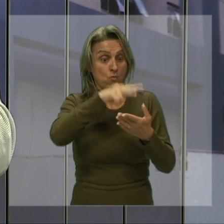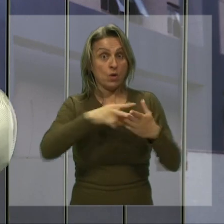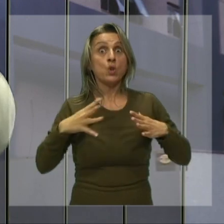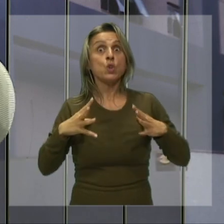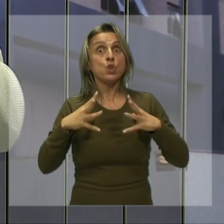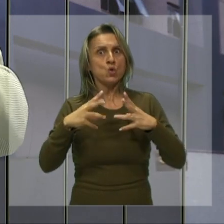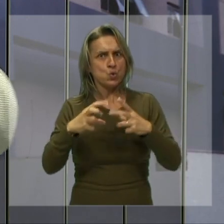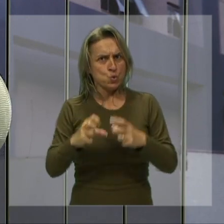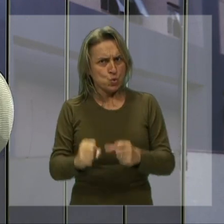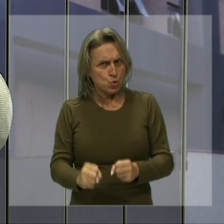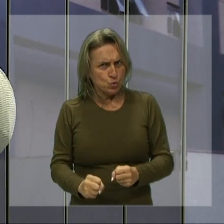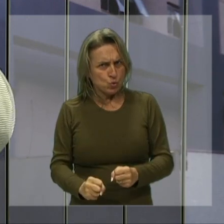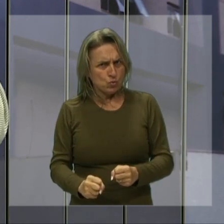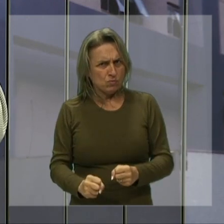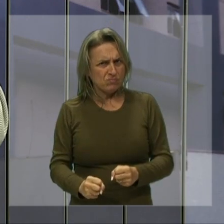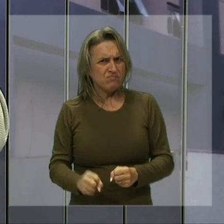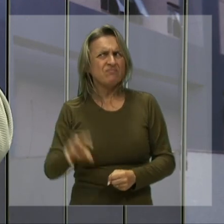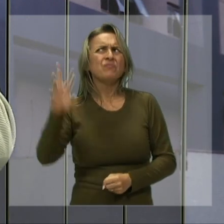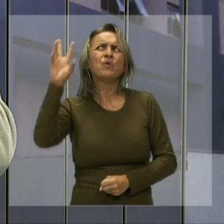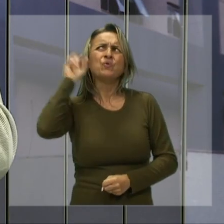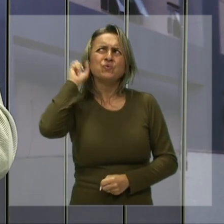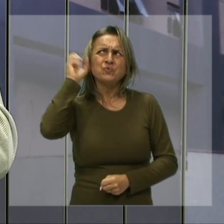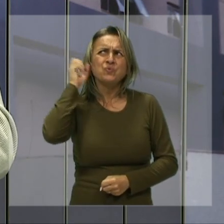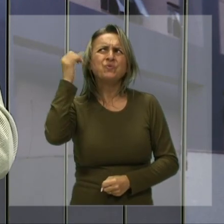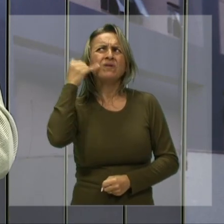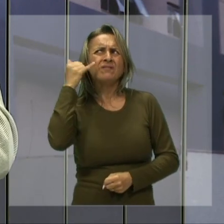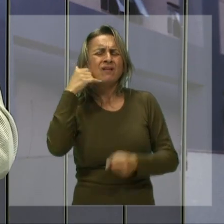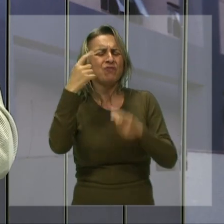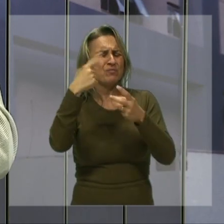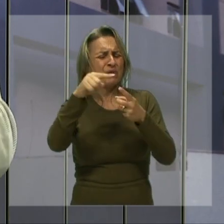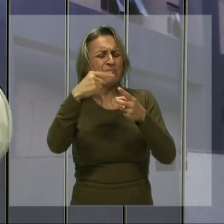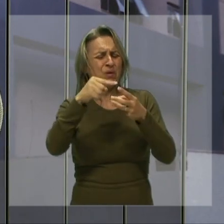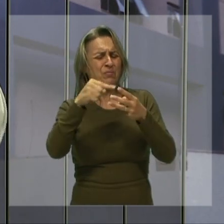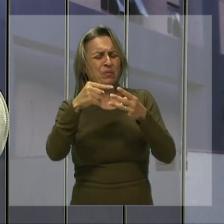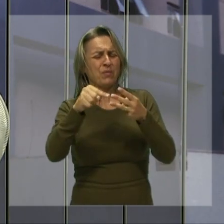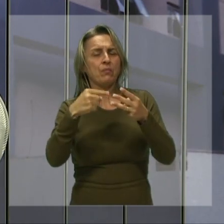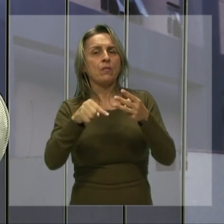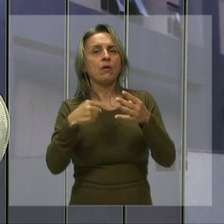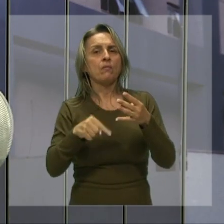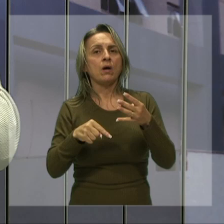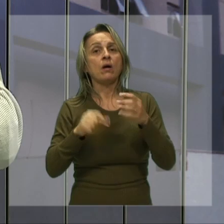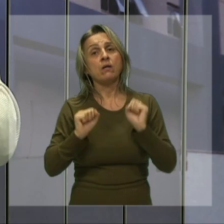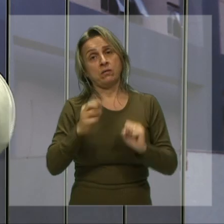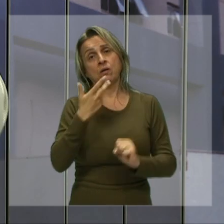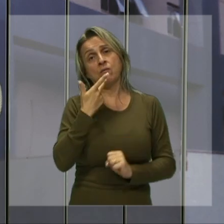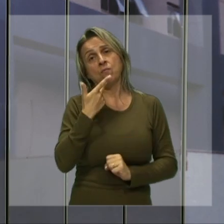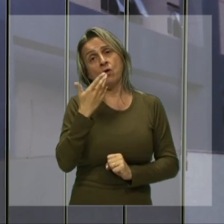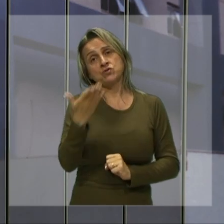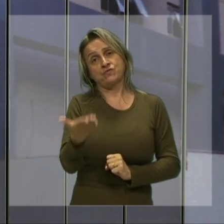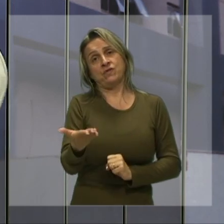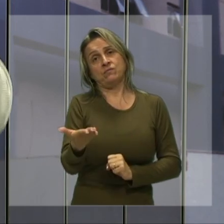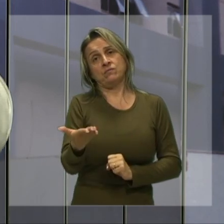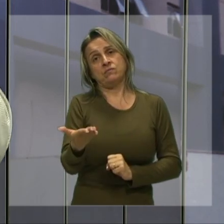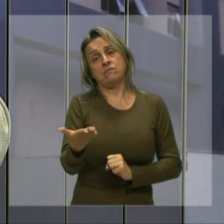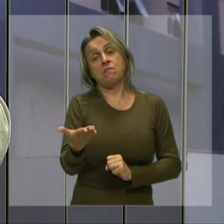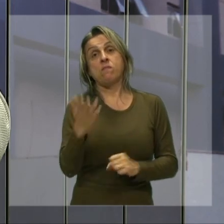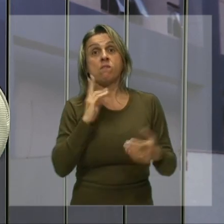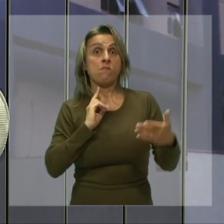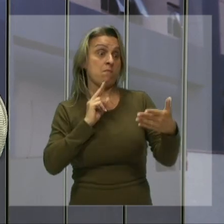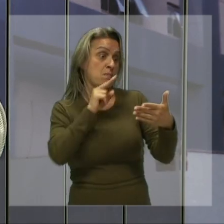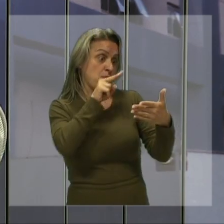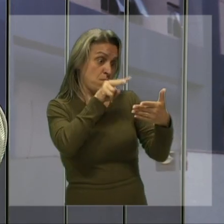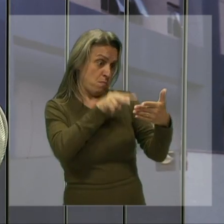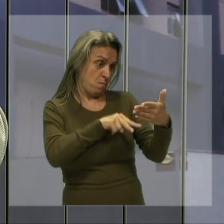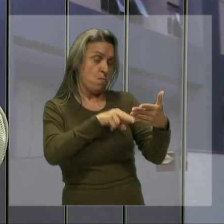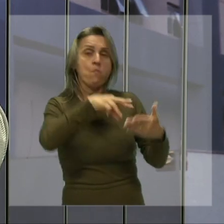Público, inclusive com escutas telefônicas ali transcritas. Então eu posso te dizer que pelo que está ali feito